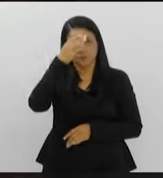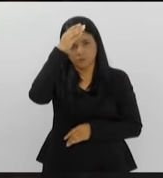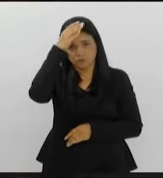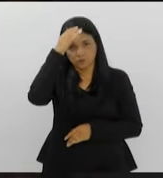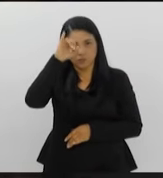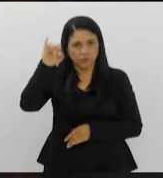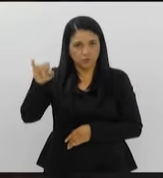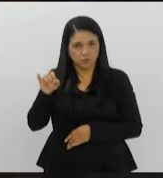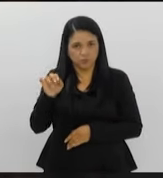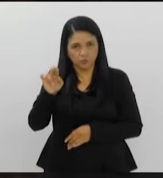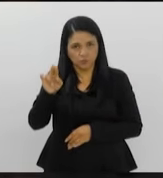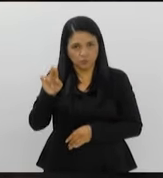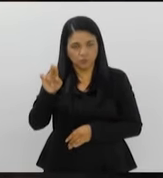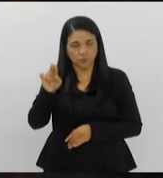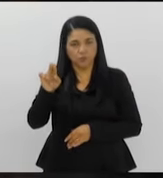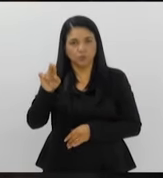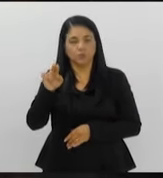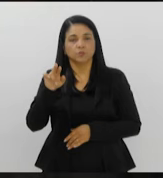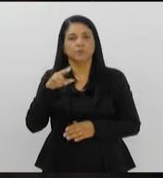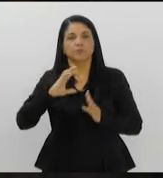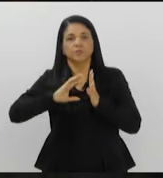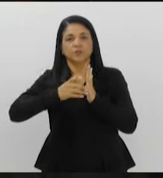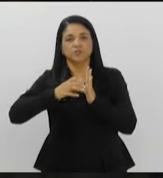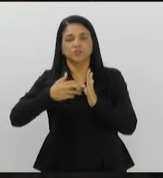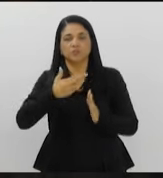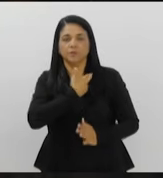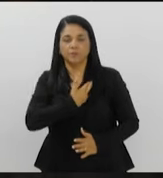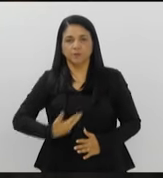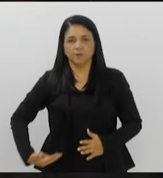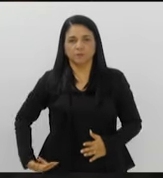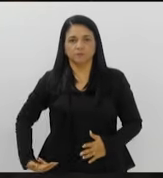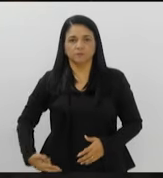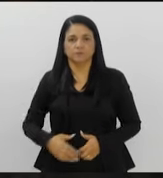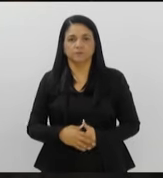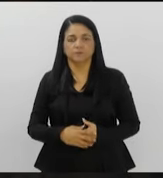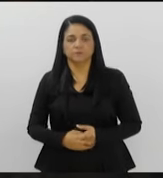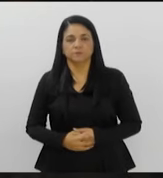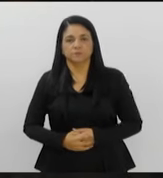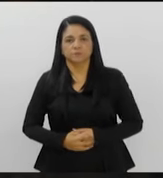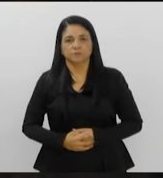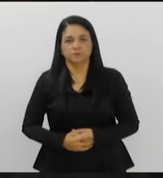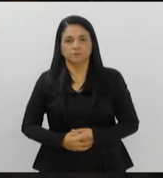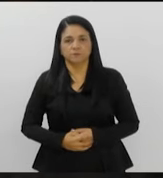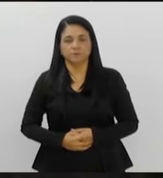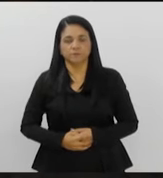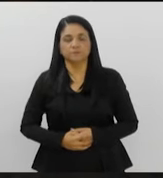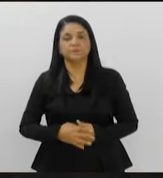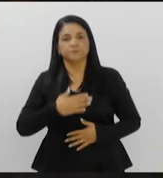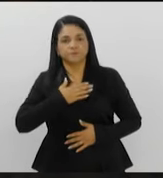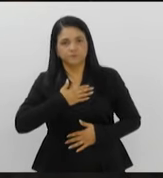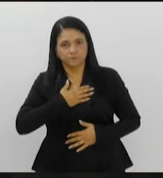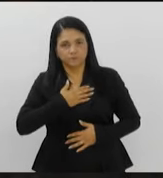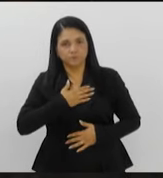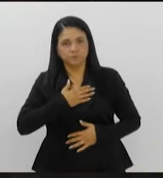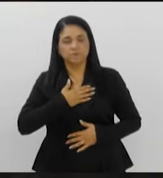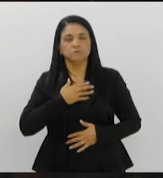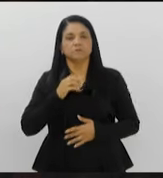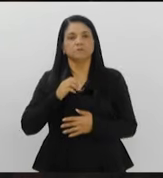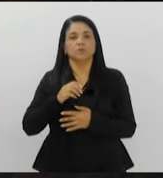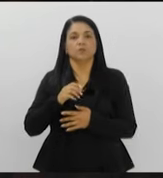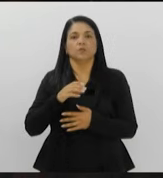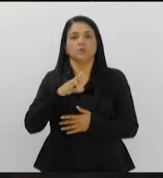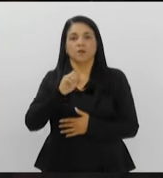Ju, do Republicanos. Eu gostaria, uma vez que o cargo de